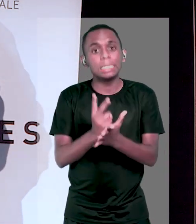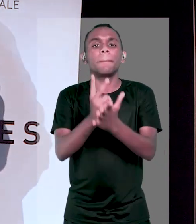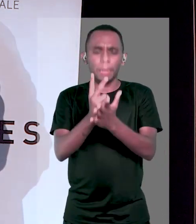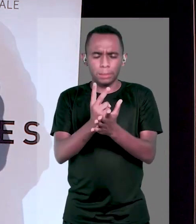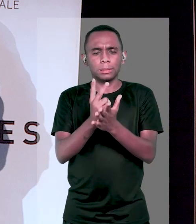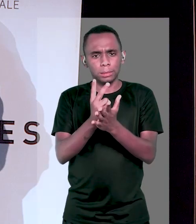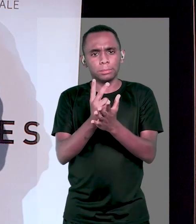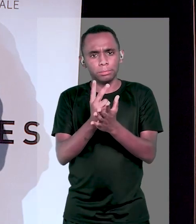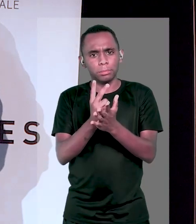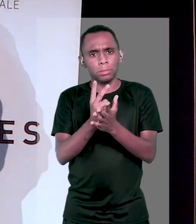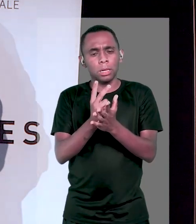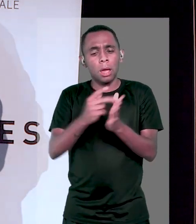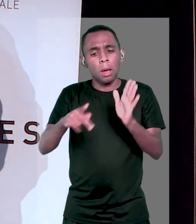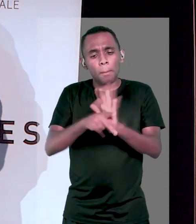aí...